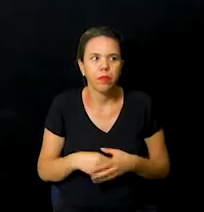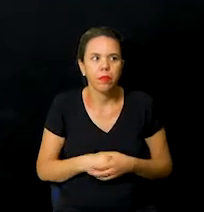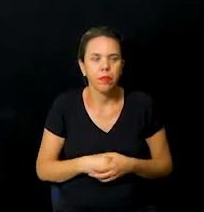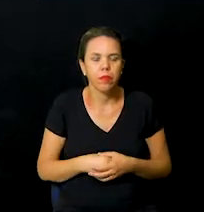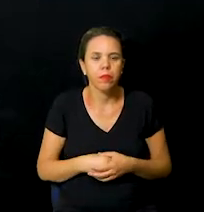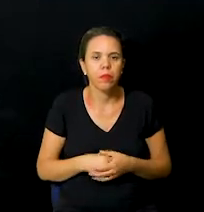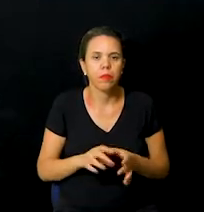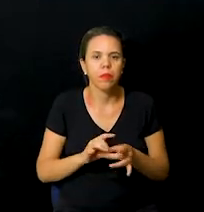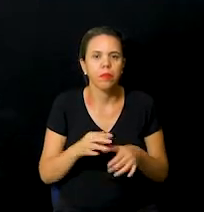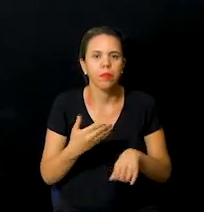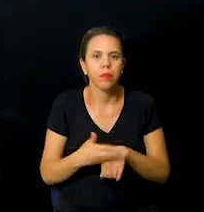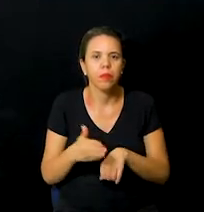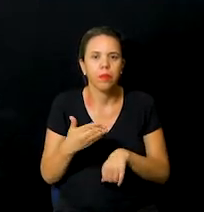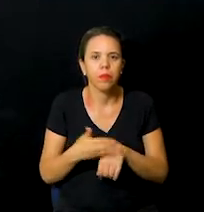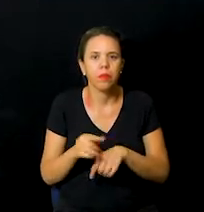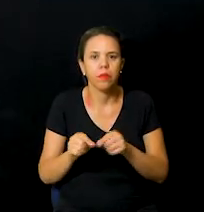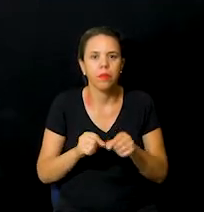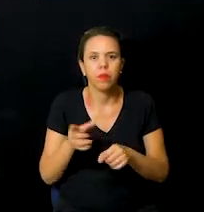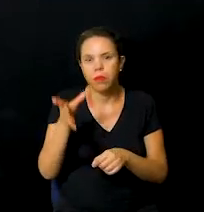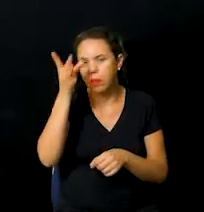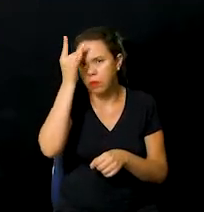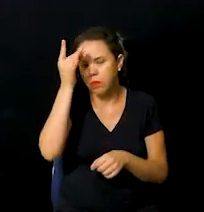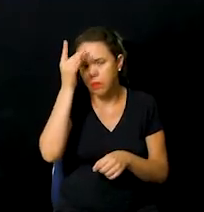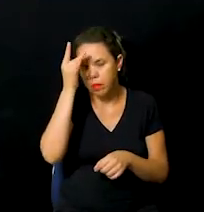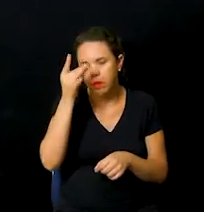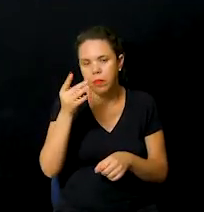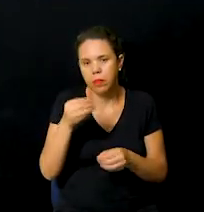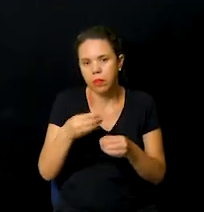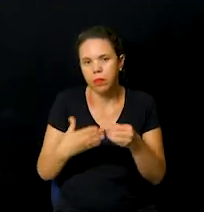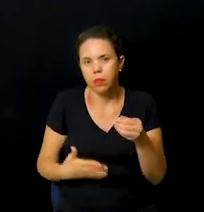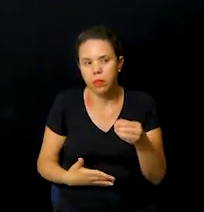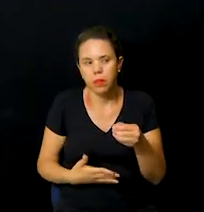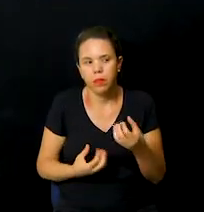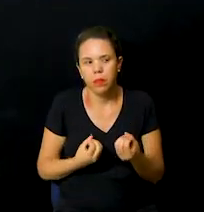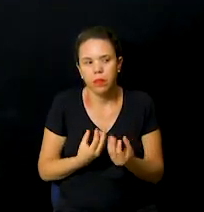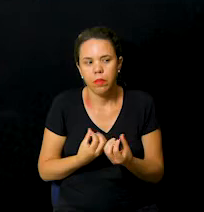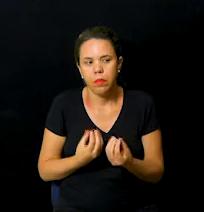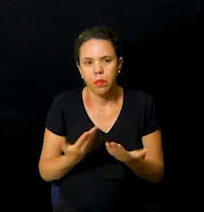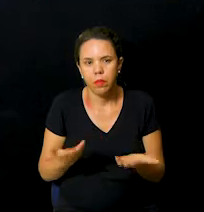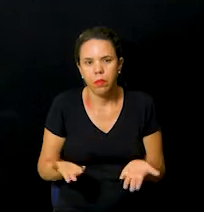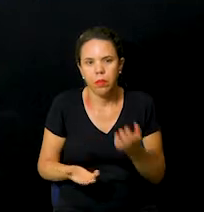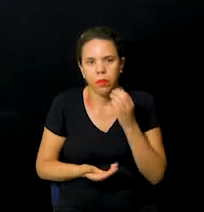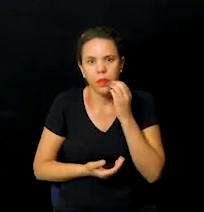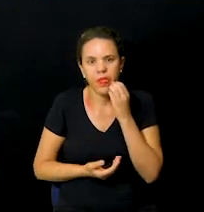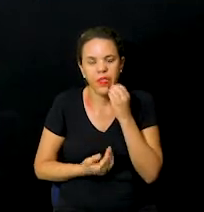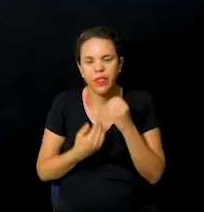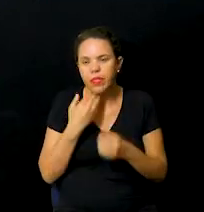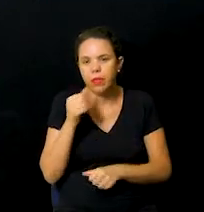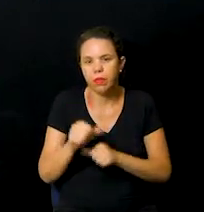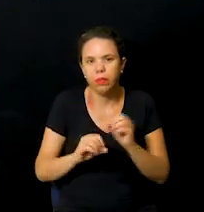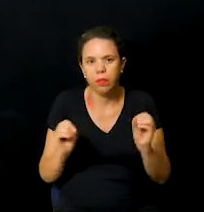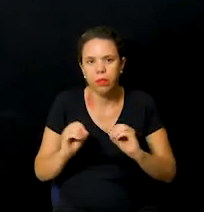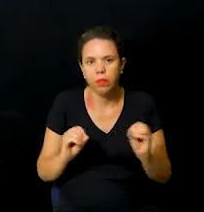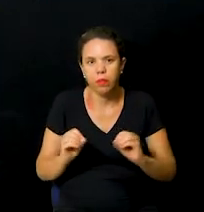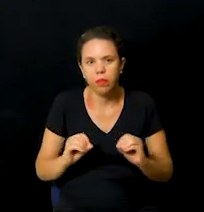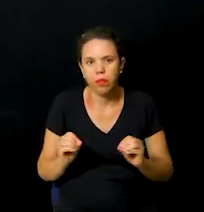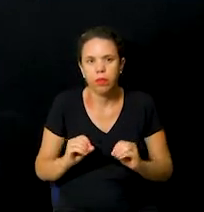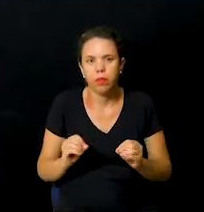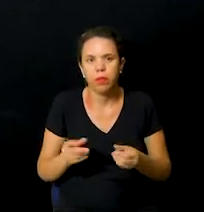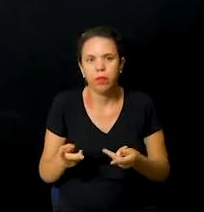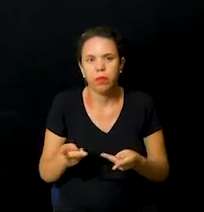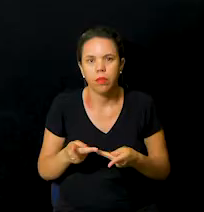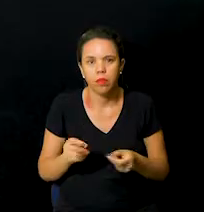durante a semana, colocar em prática o que você absorveu enquanto conteúdo, enquanto informação, não vai mudar